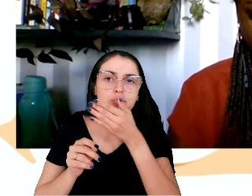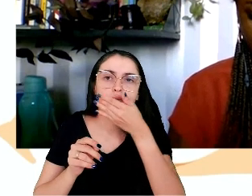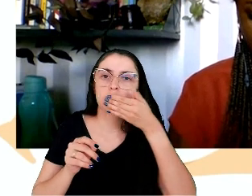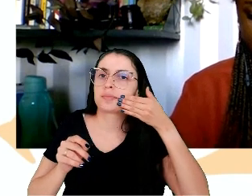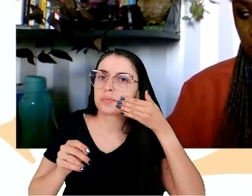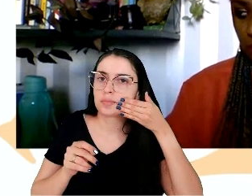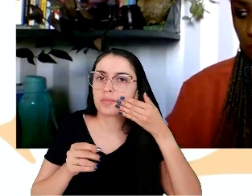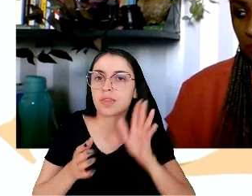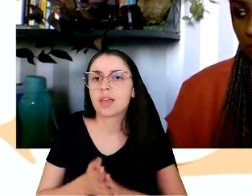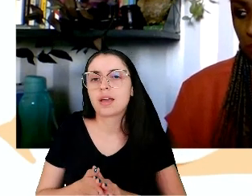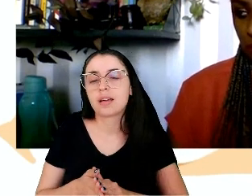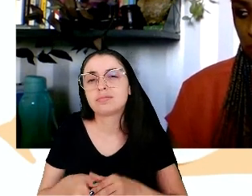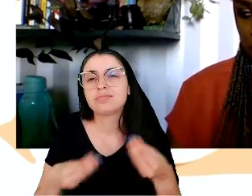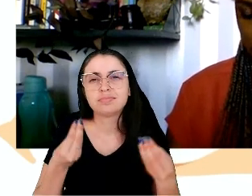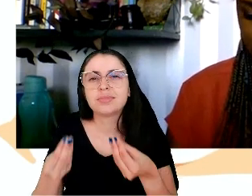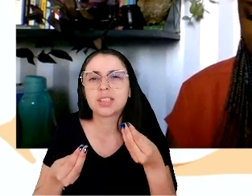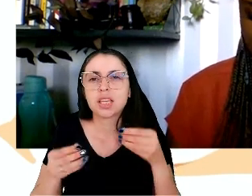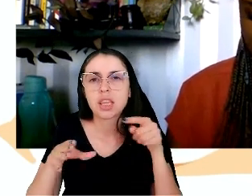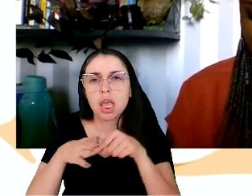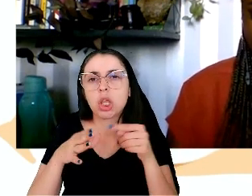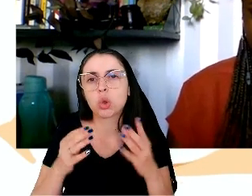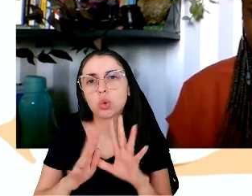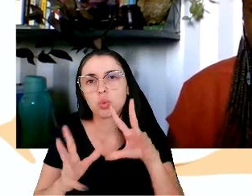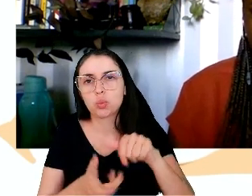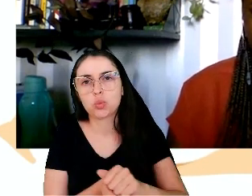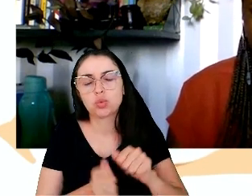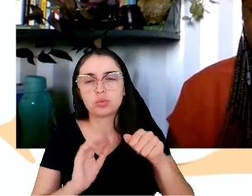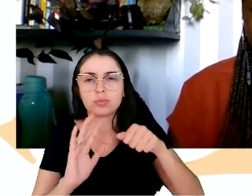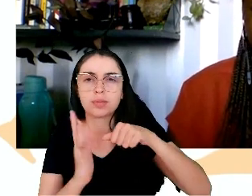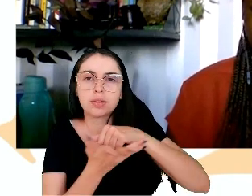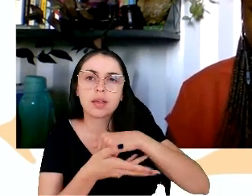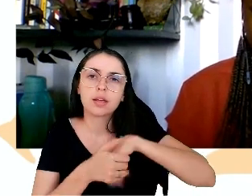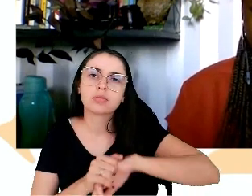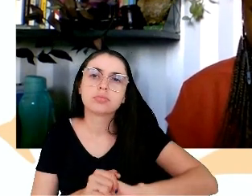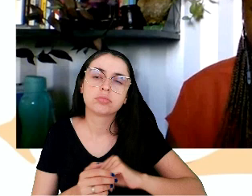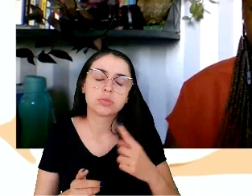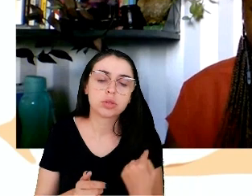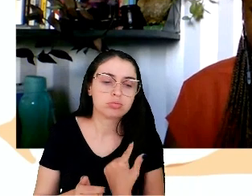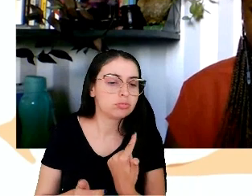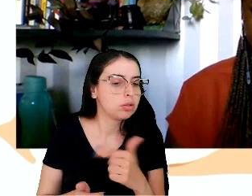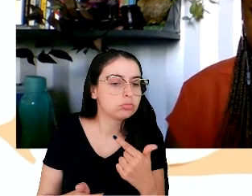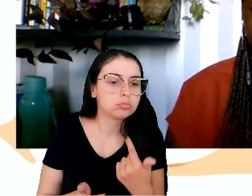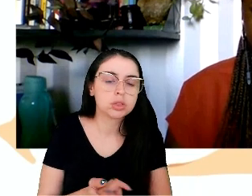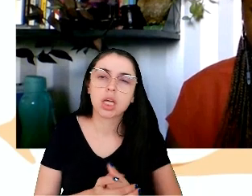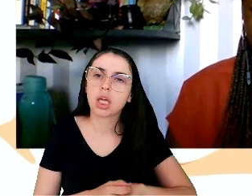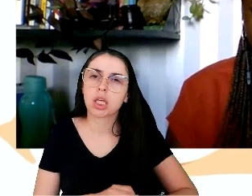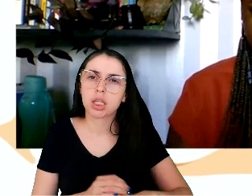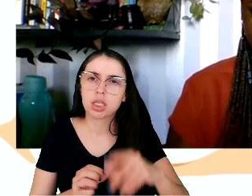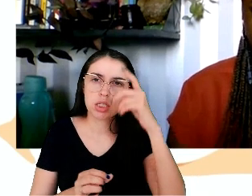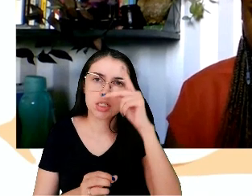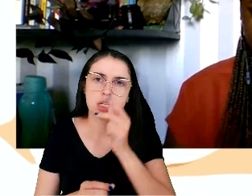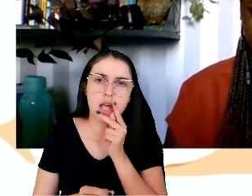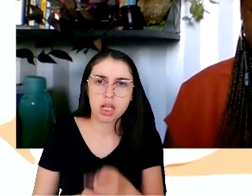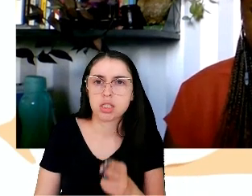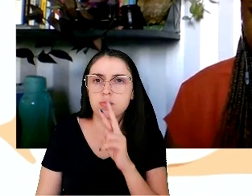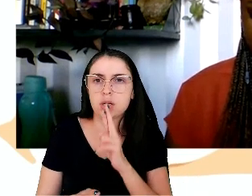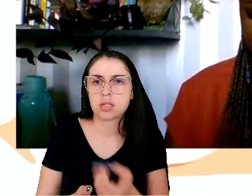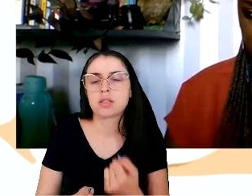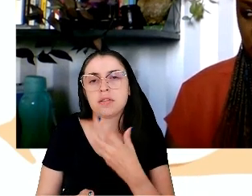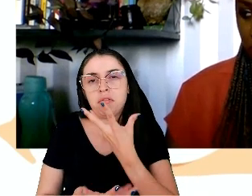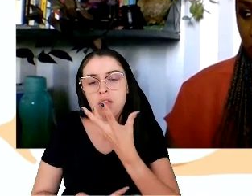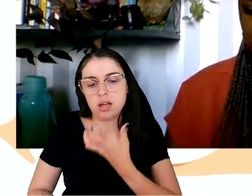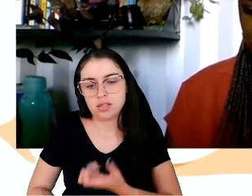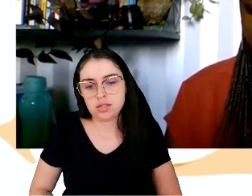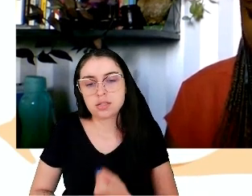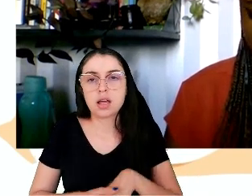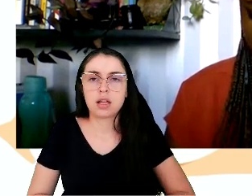a expectativa é que, dentro desse mundo pandêmico, nós não tenhamos mais esse rótulo da fadiga da mulher, e